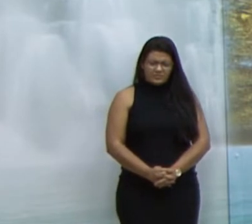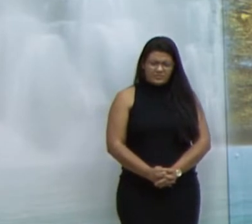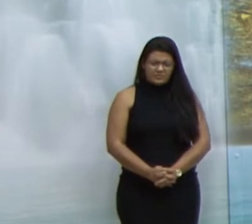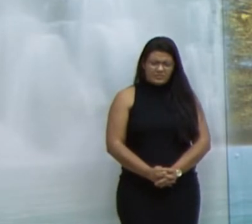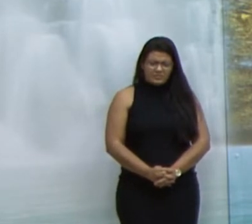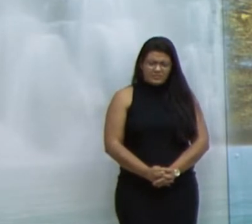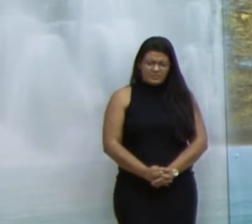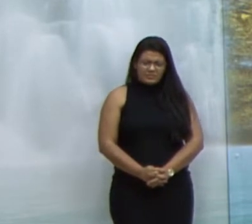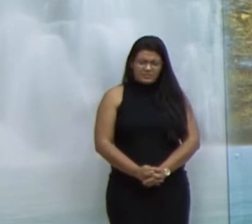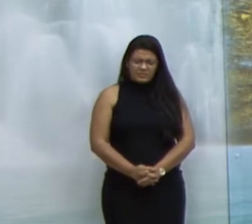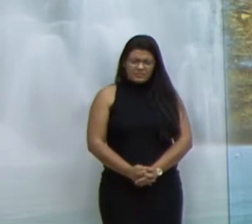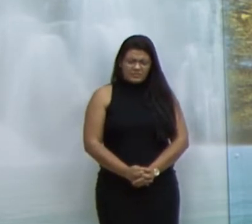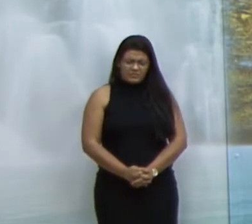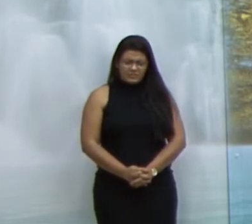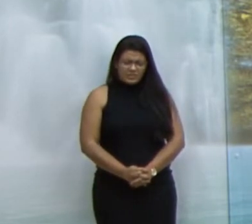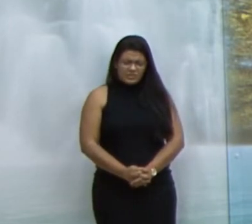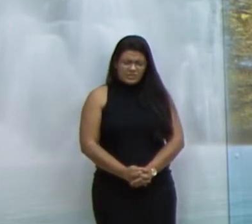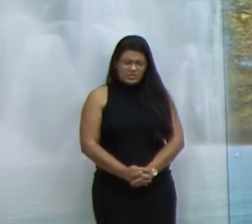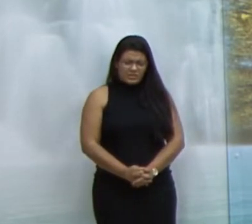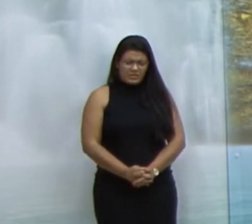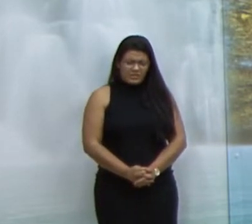Deus vai te pegar.